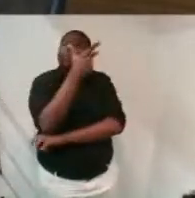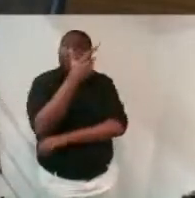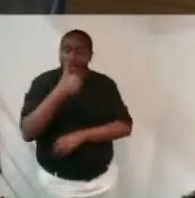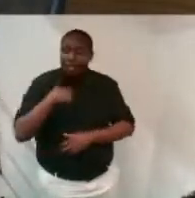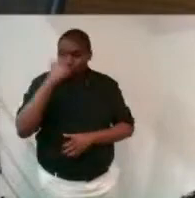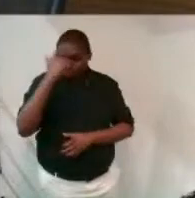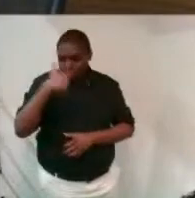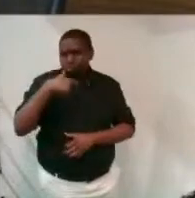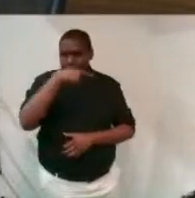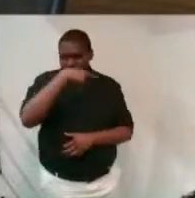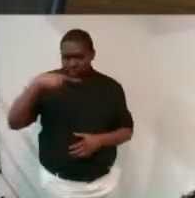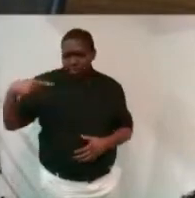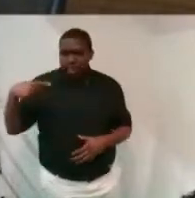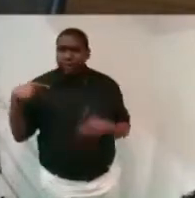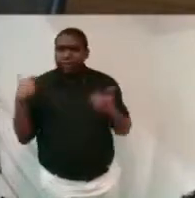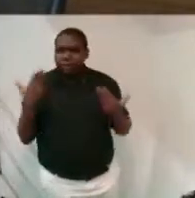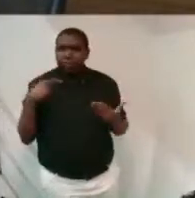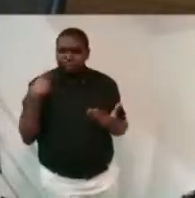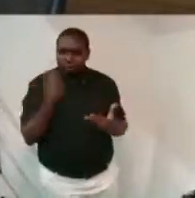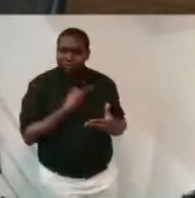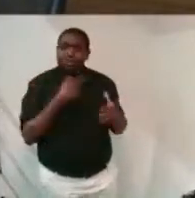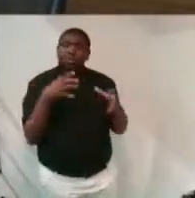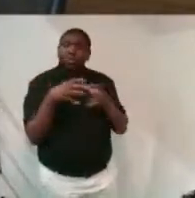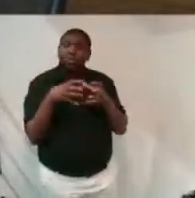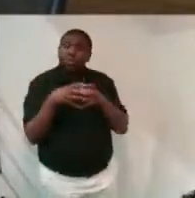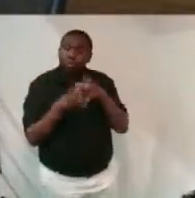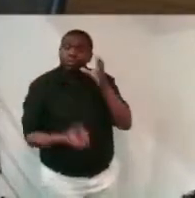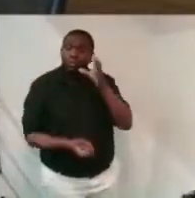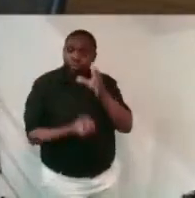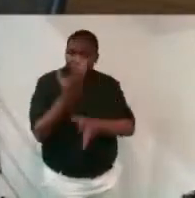presidir. Nós criamos um grupo de estudos